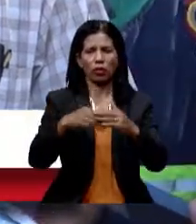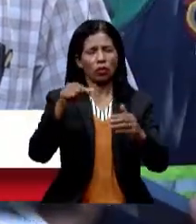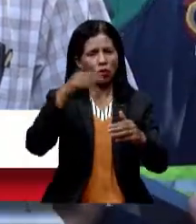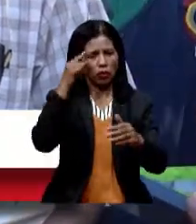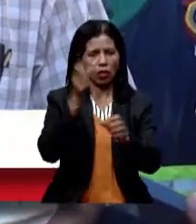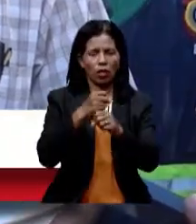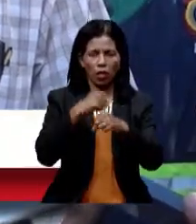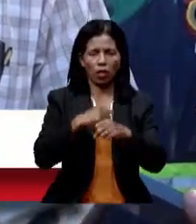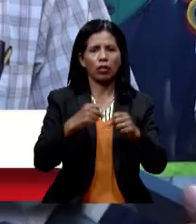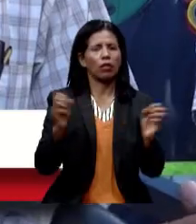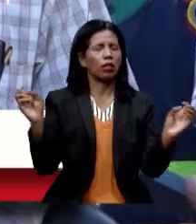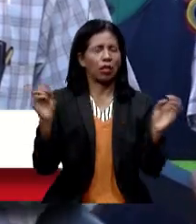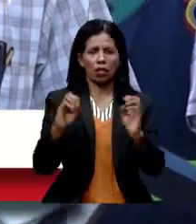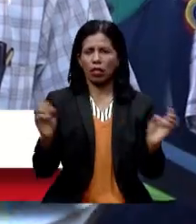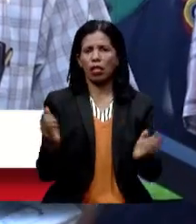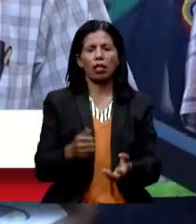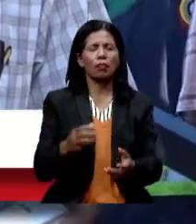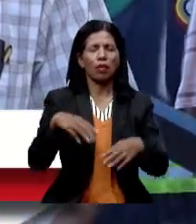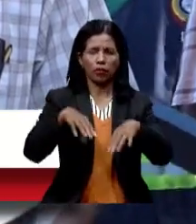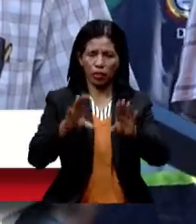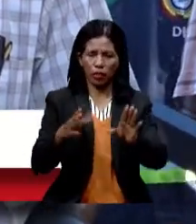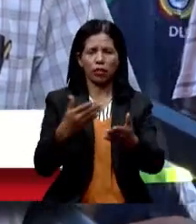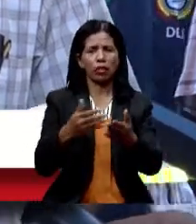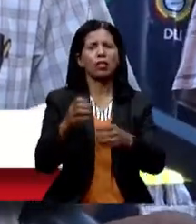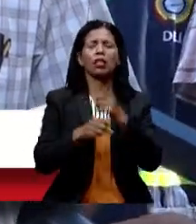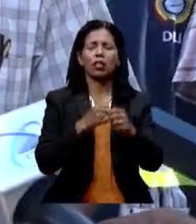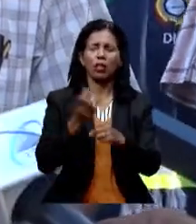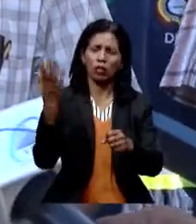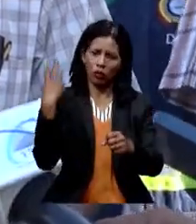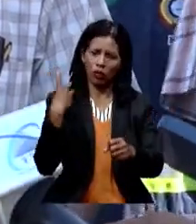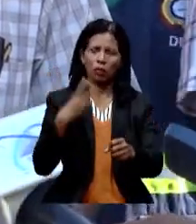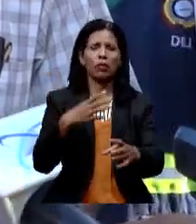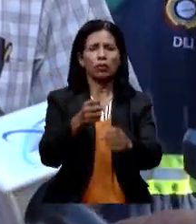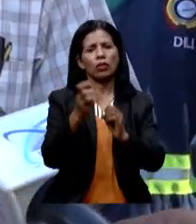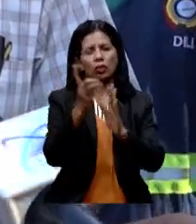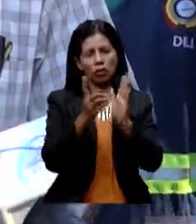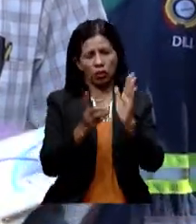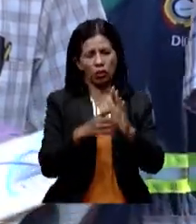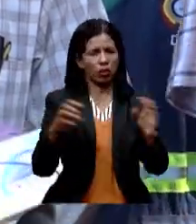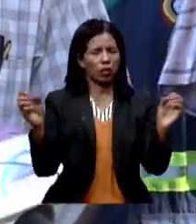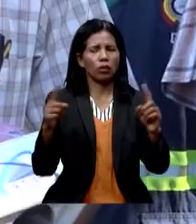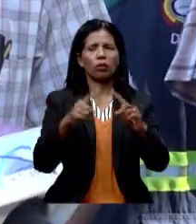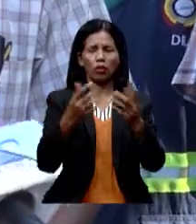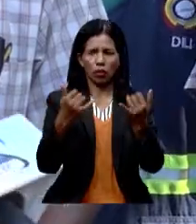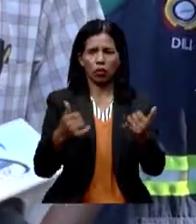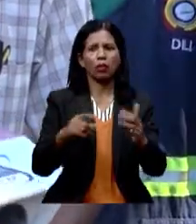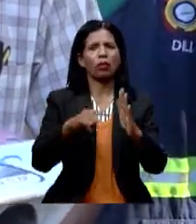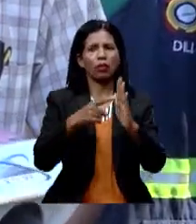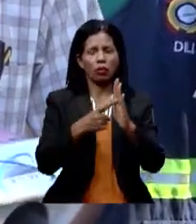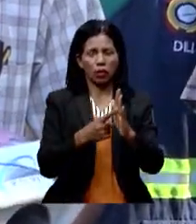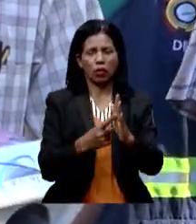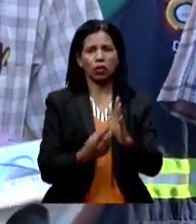halo otimização lá ia. E a filifale tinha um coto que mos ama mais halo levantamento lá ia. Mas hoje moço mais começa buras